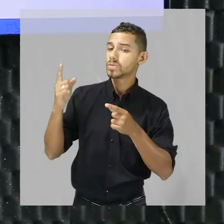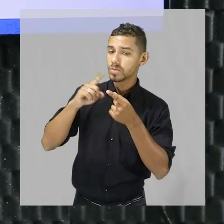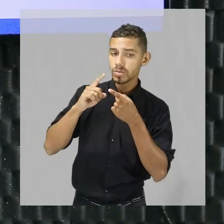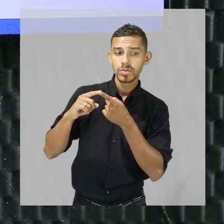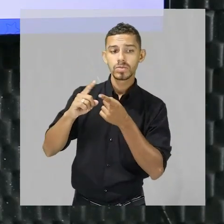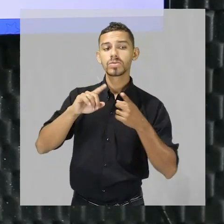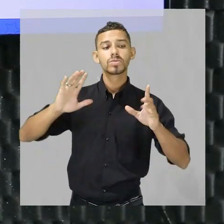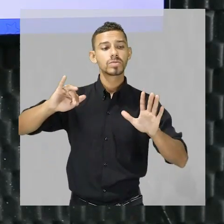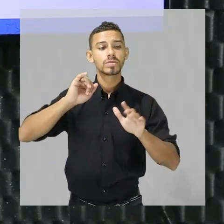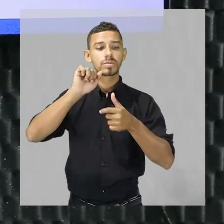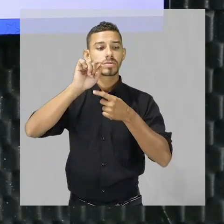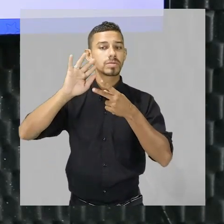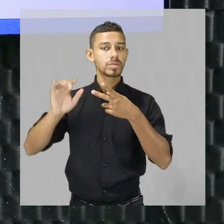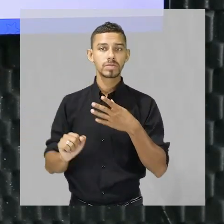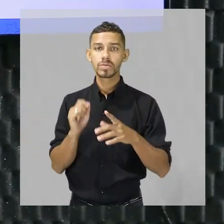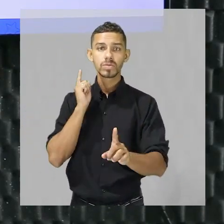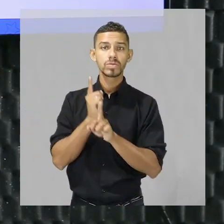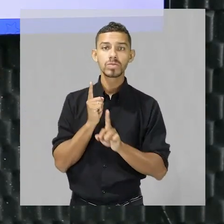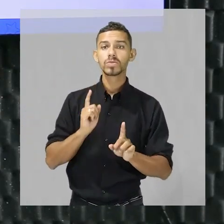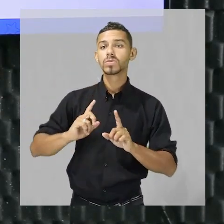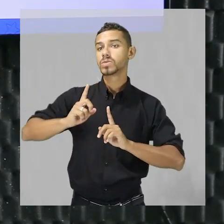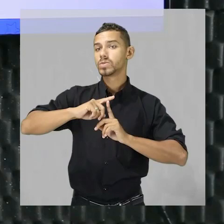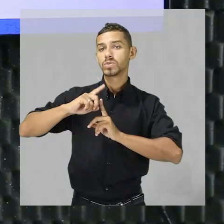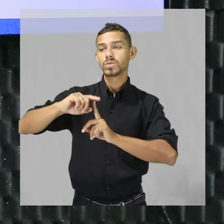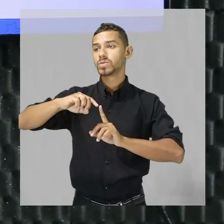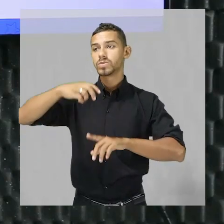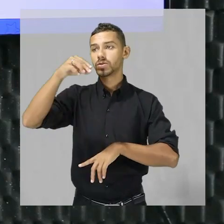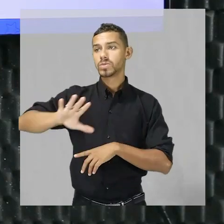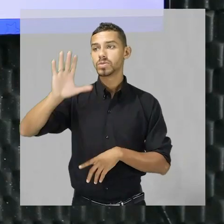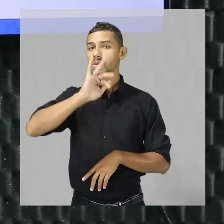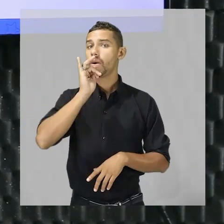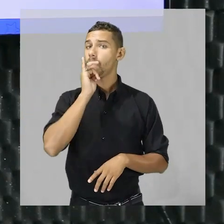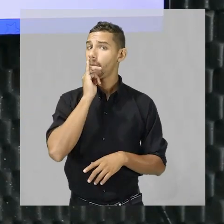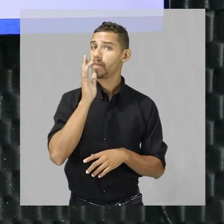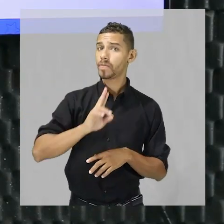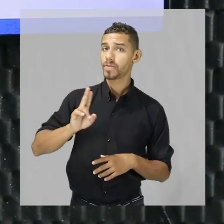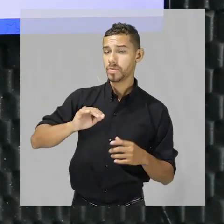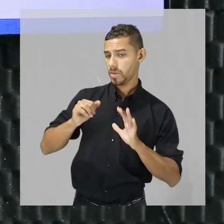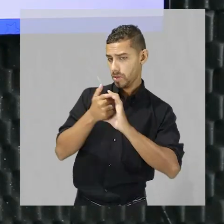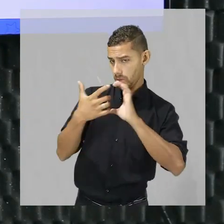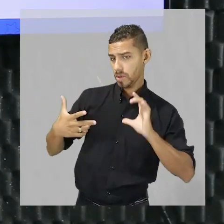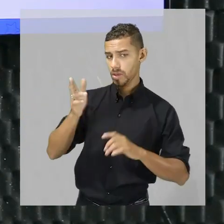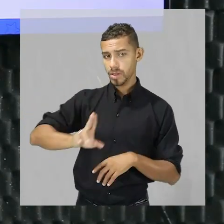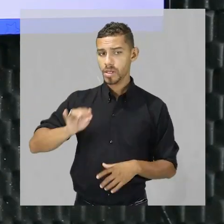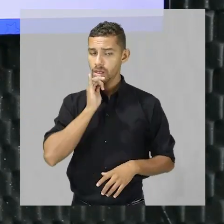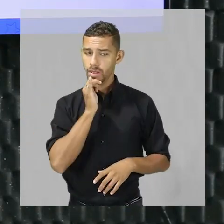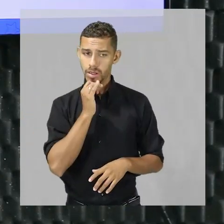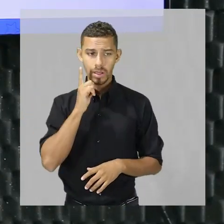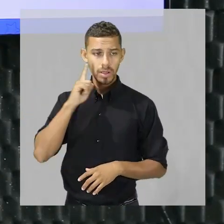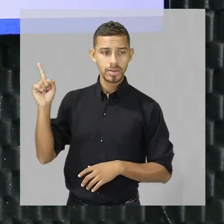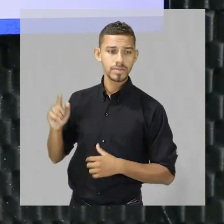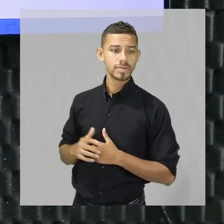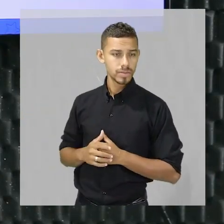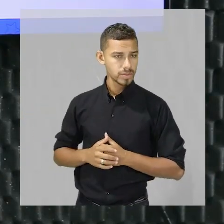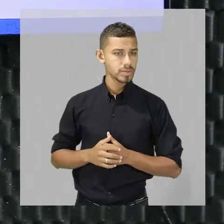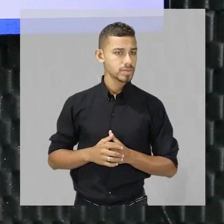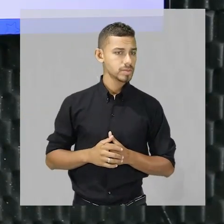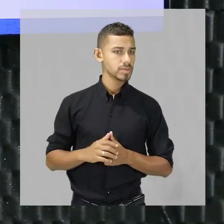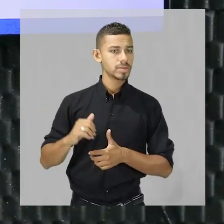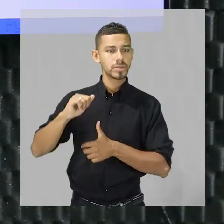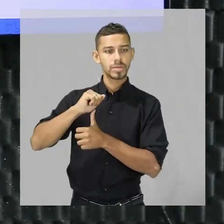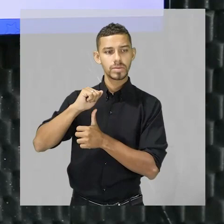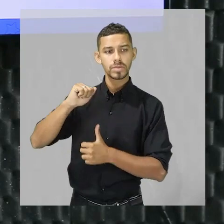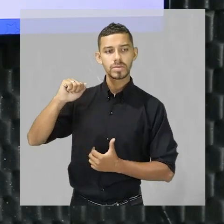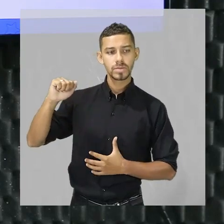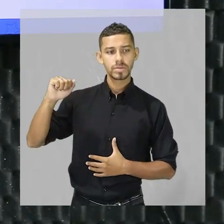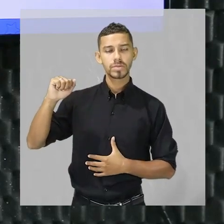com as alternativas, identifique aí o tipo de mapa, a sua característica e a utilização respectiva. Vamos para as alternativas então. Olha aí, ó.